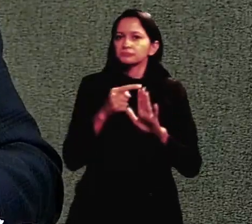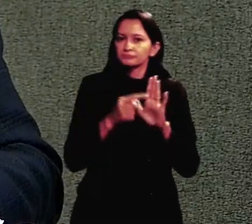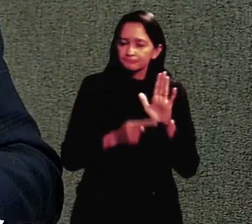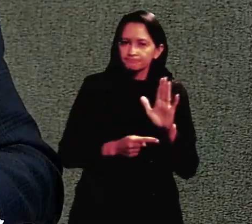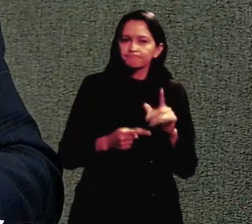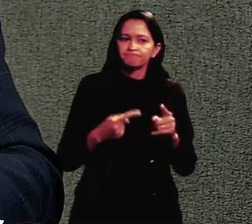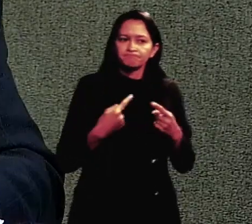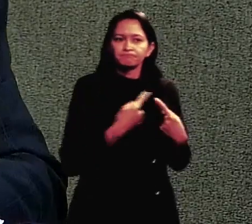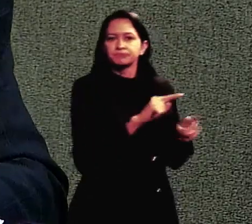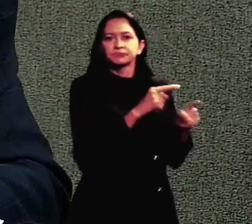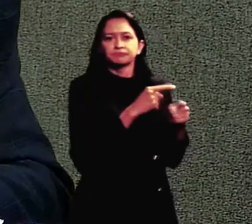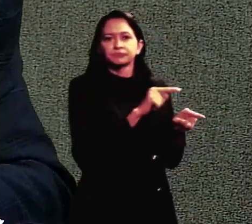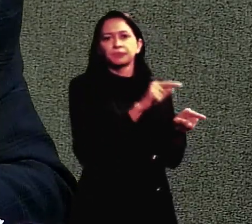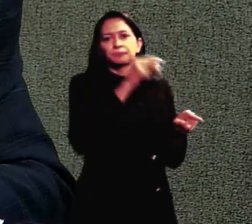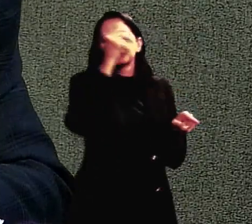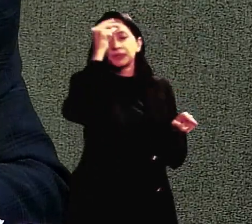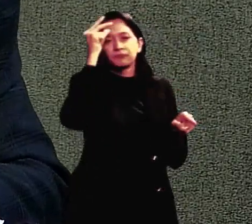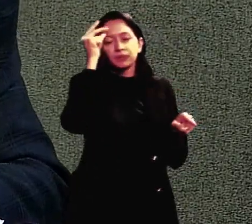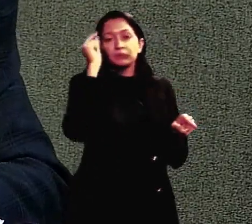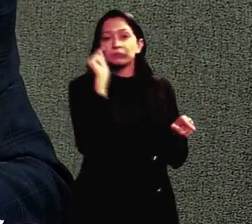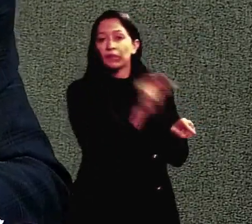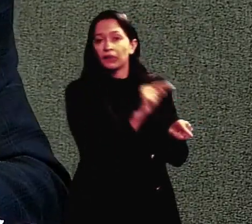aí o executivo para que ele,